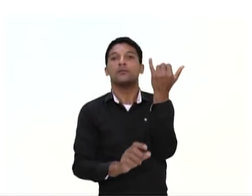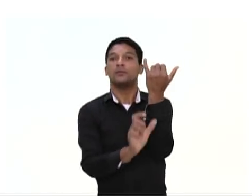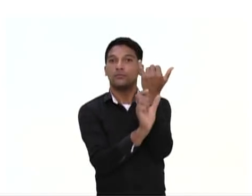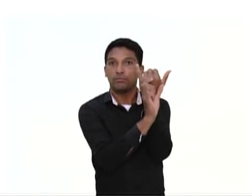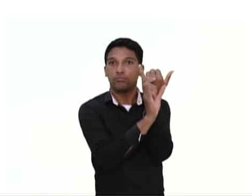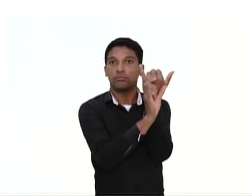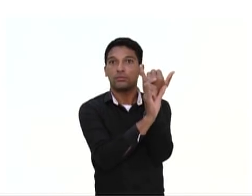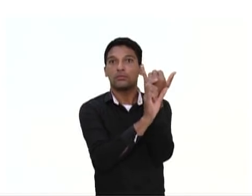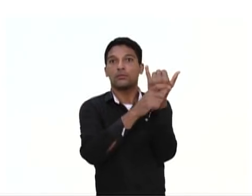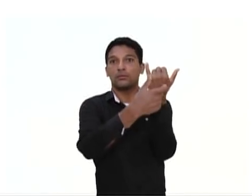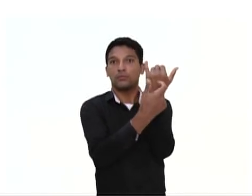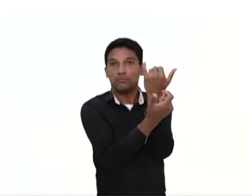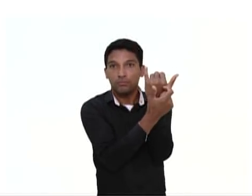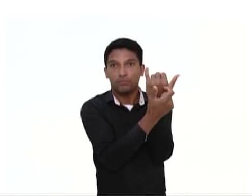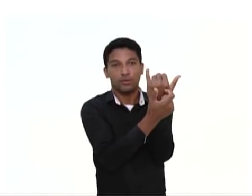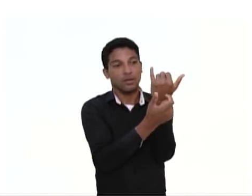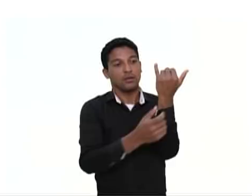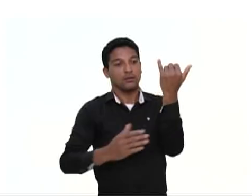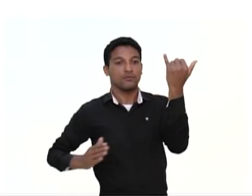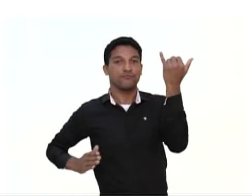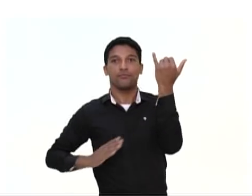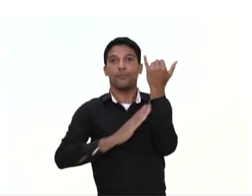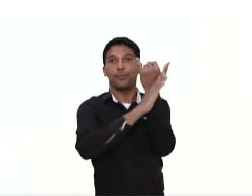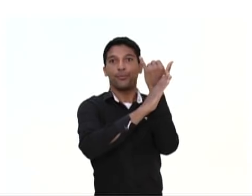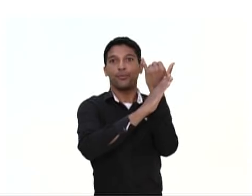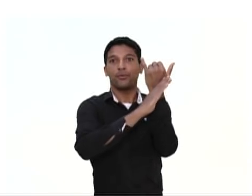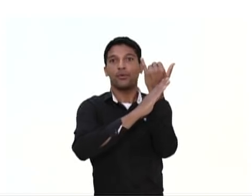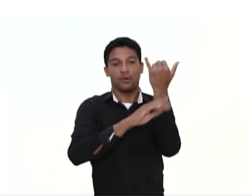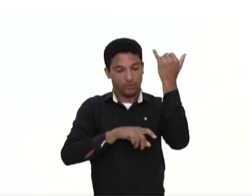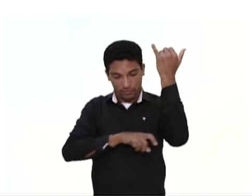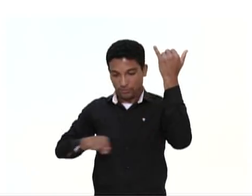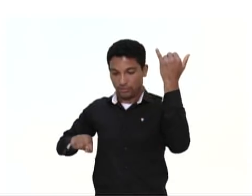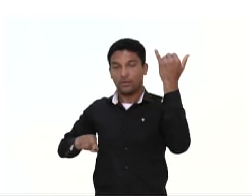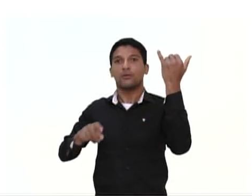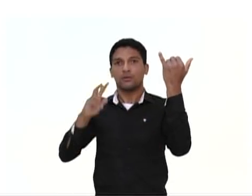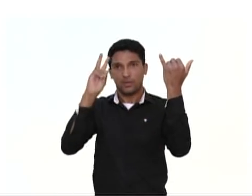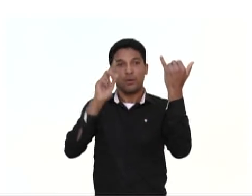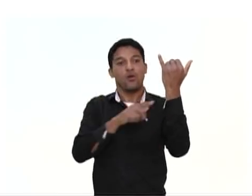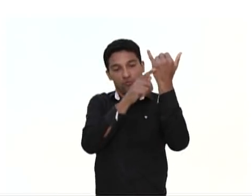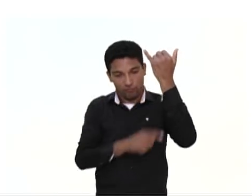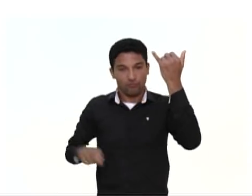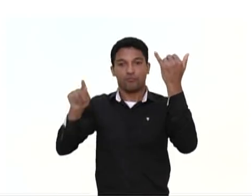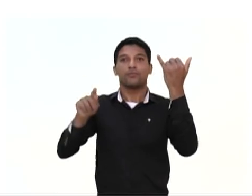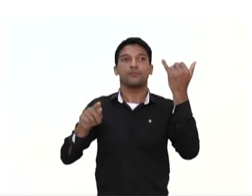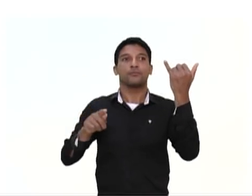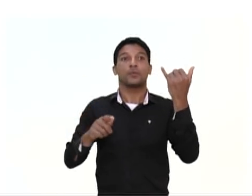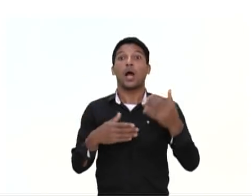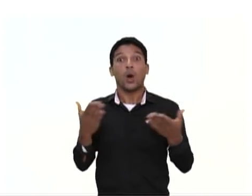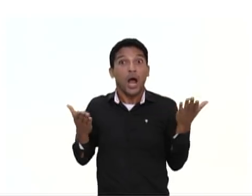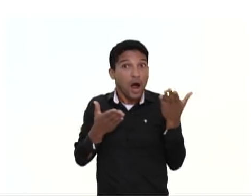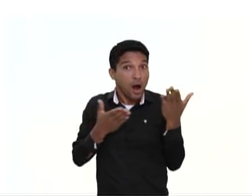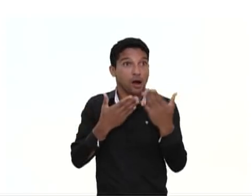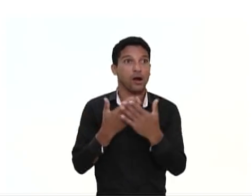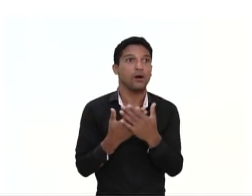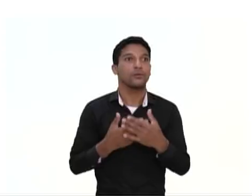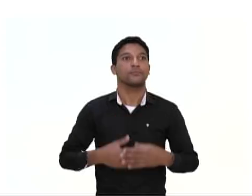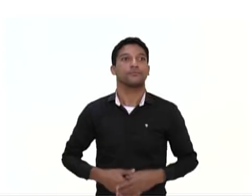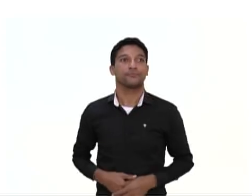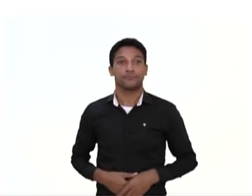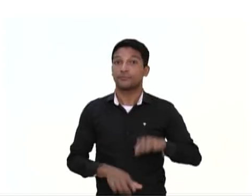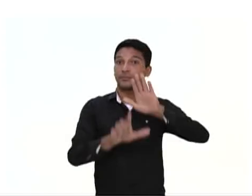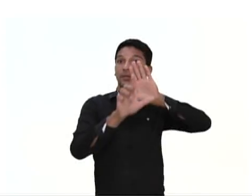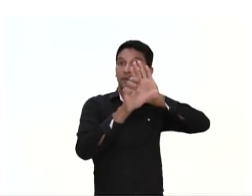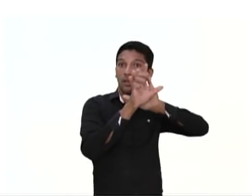e coordenadas do vértice nesta aula veremos lei da função quadrática lei de formação da função